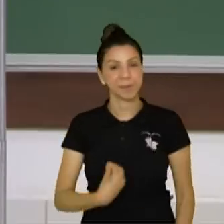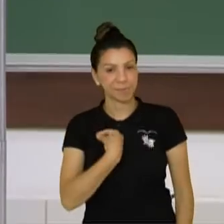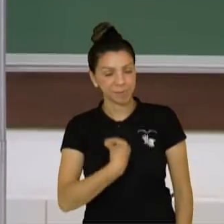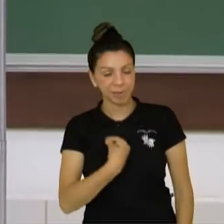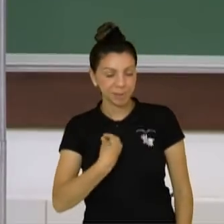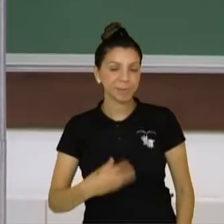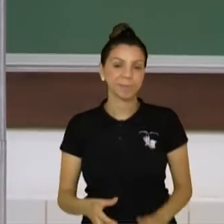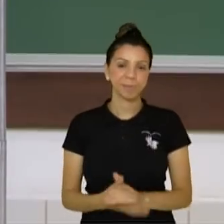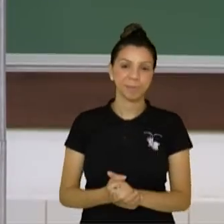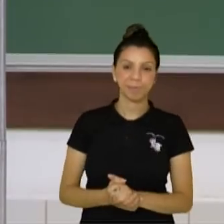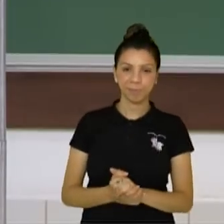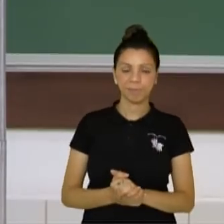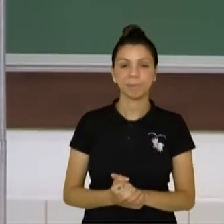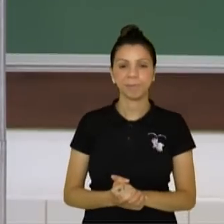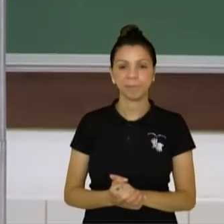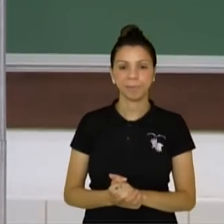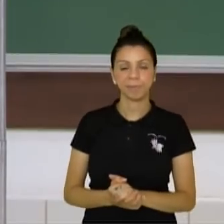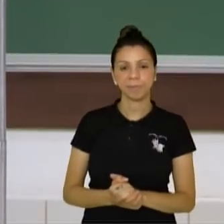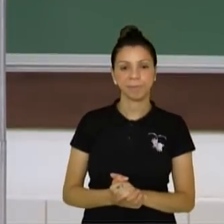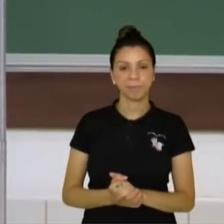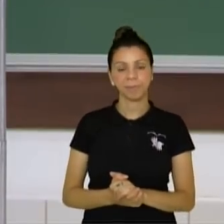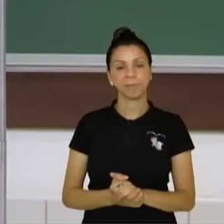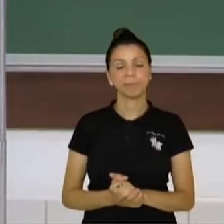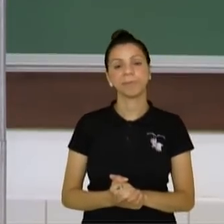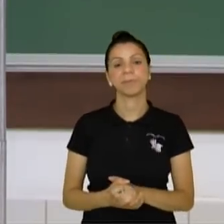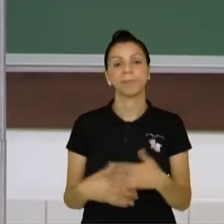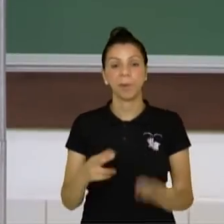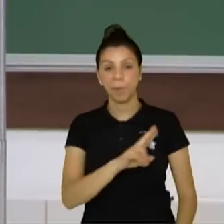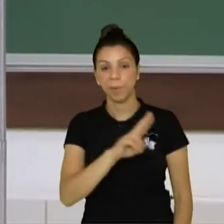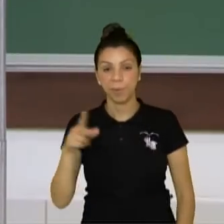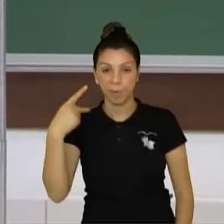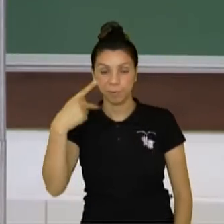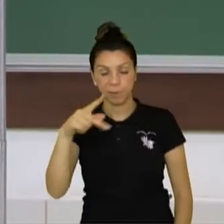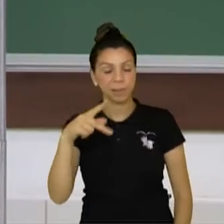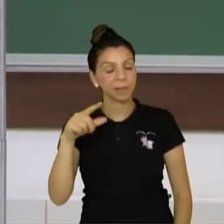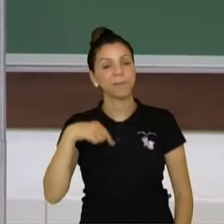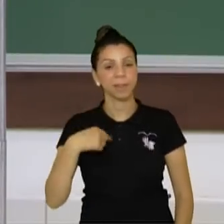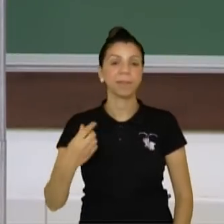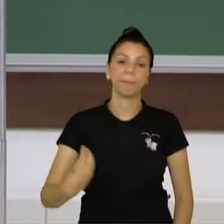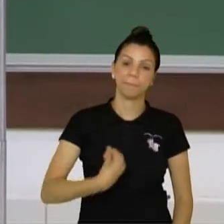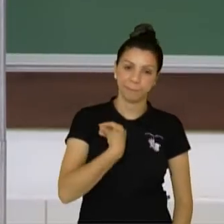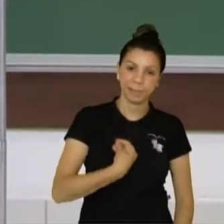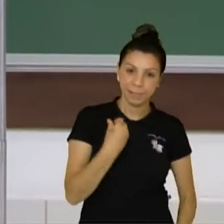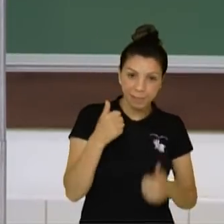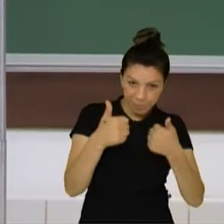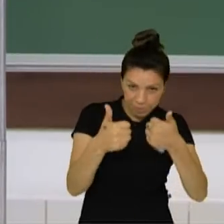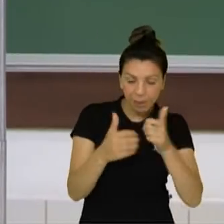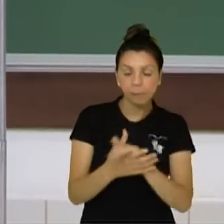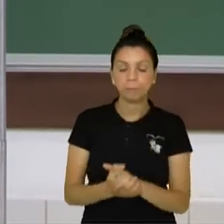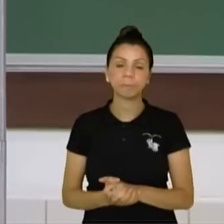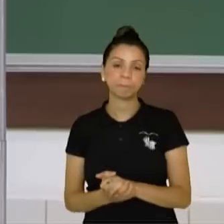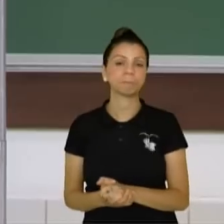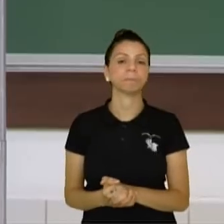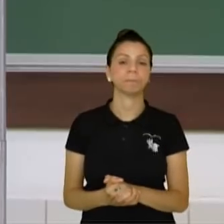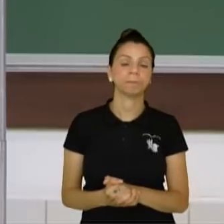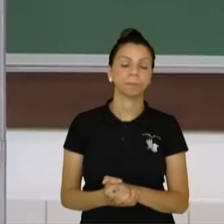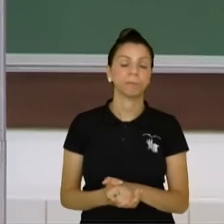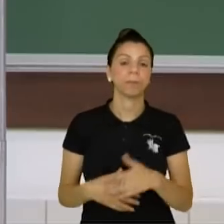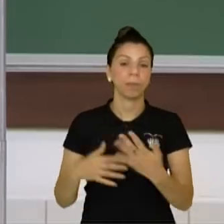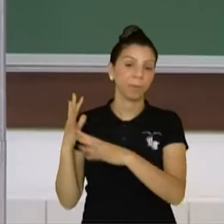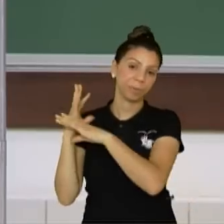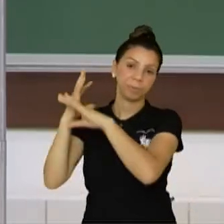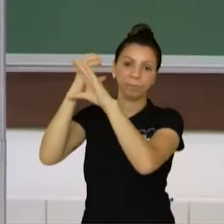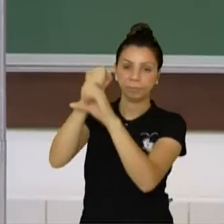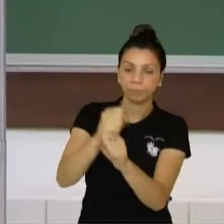seu nome na chamada vai ser ali computado com presença. Certo? Muito bem? Relembrando